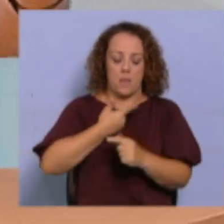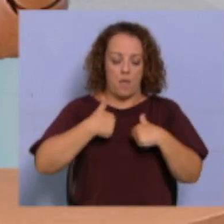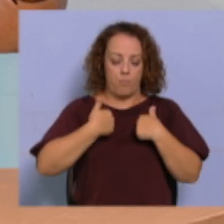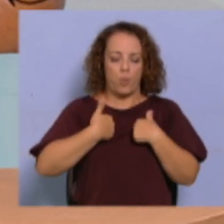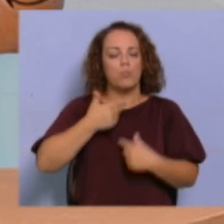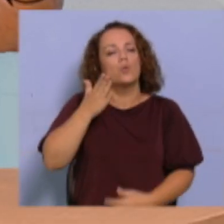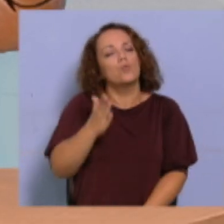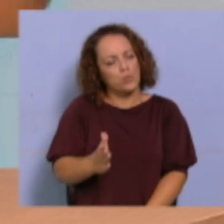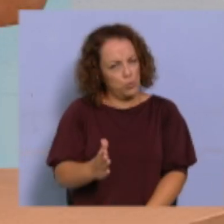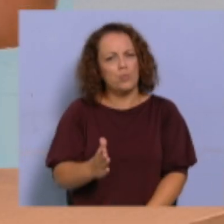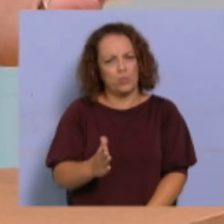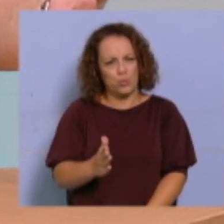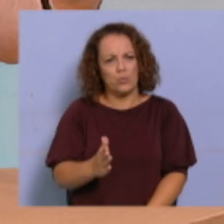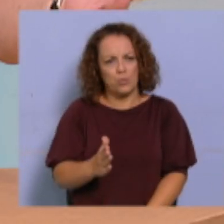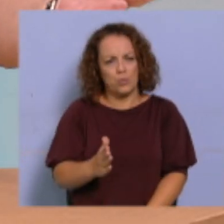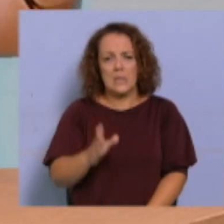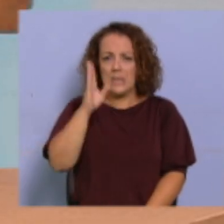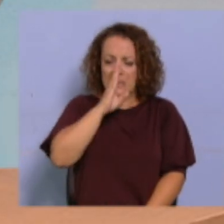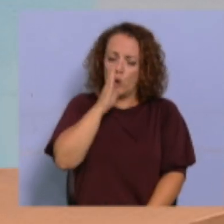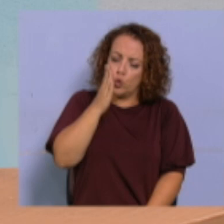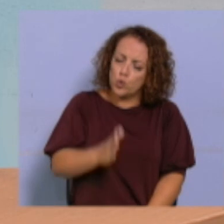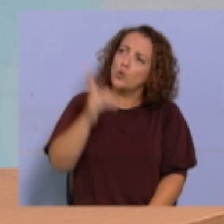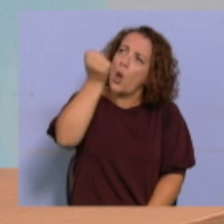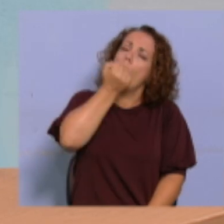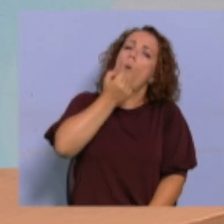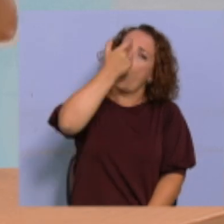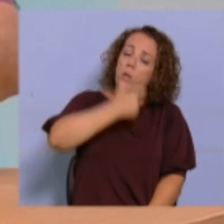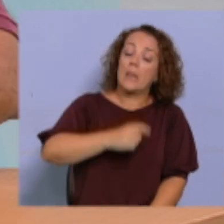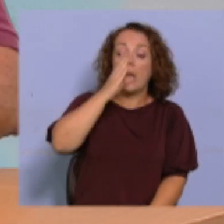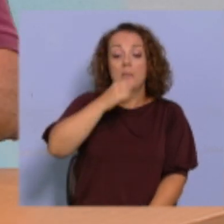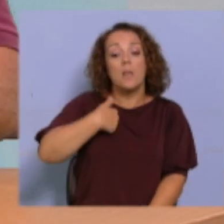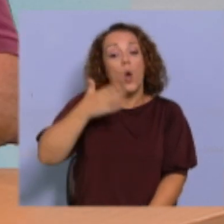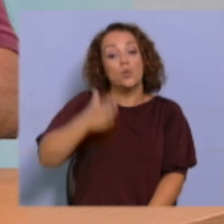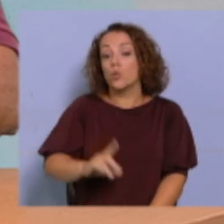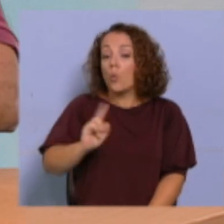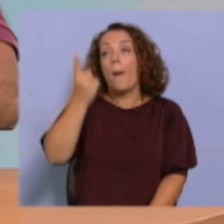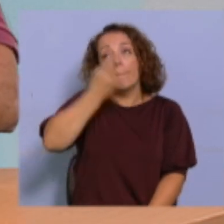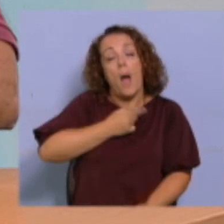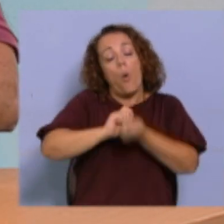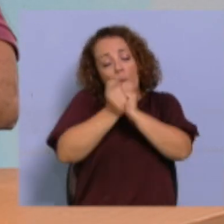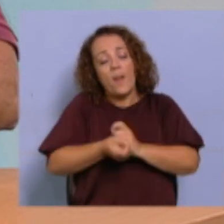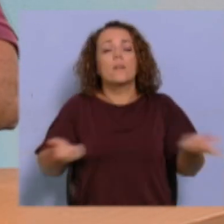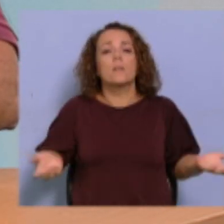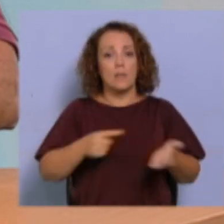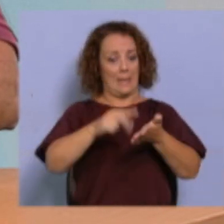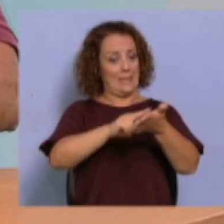se for justo, estou contente contigo. Tu não és justo, olha, converte. Aliás, a leitura fala disso.